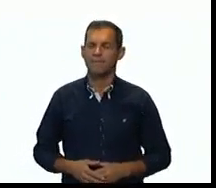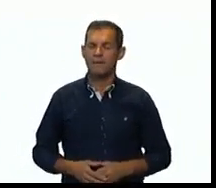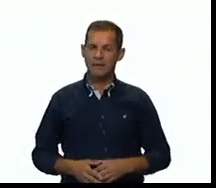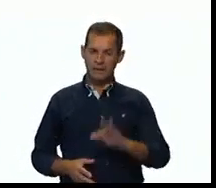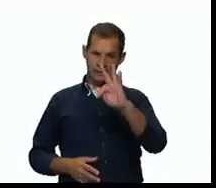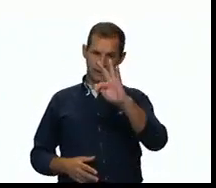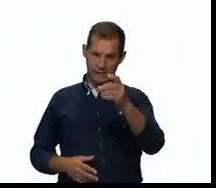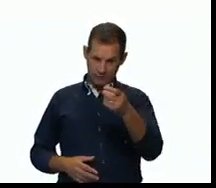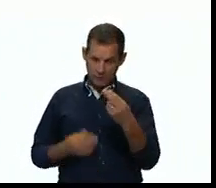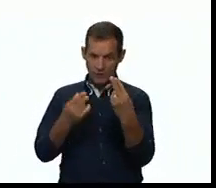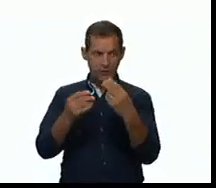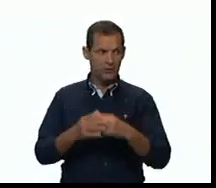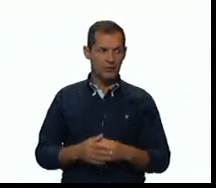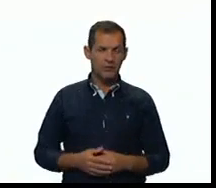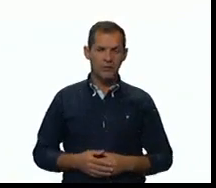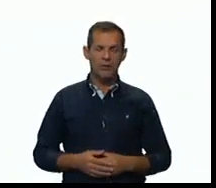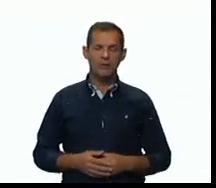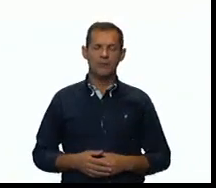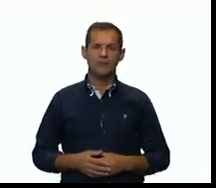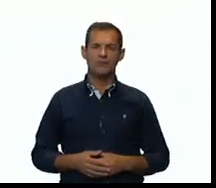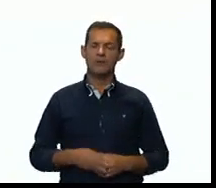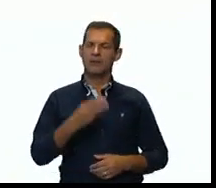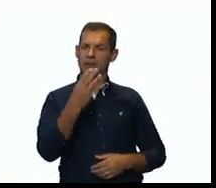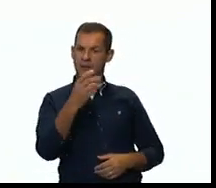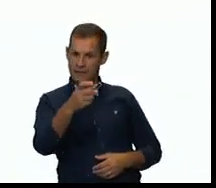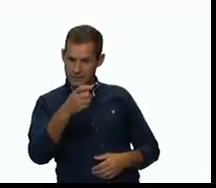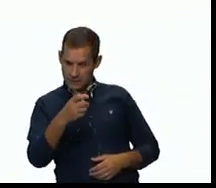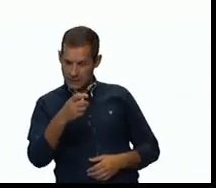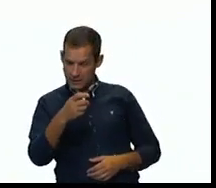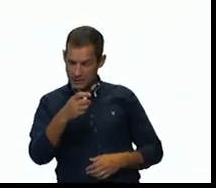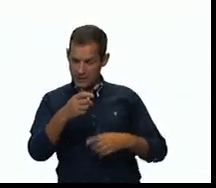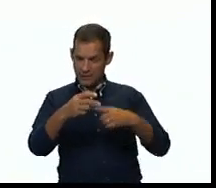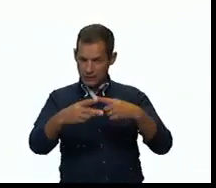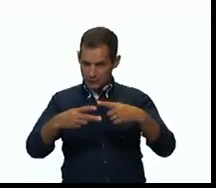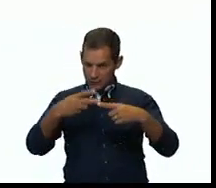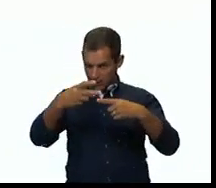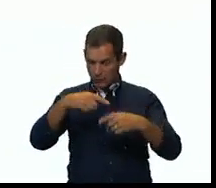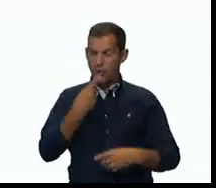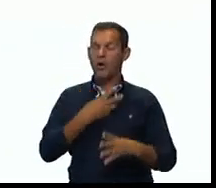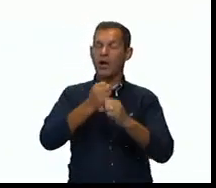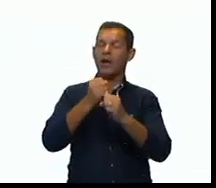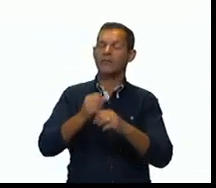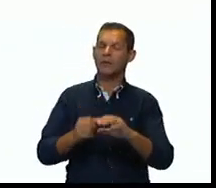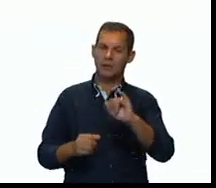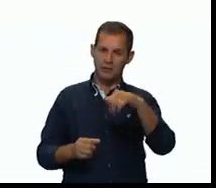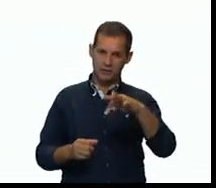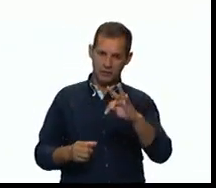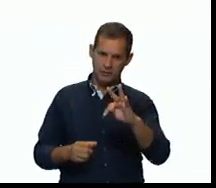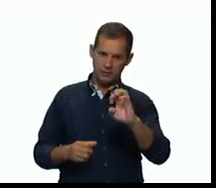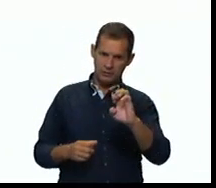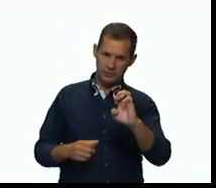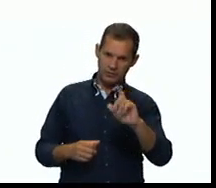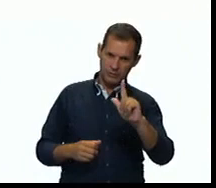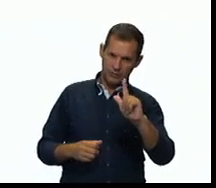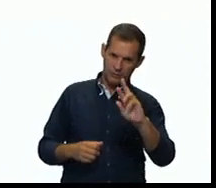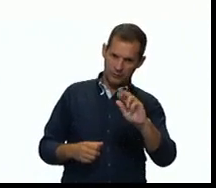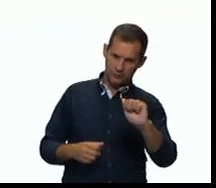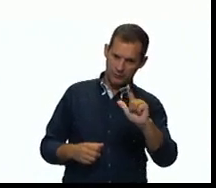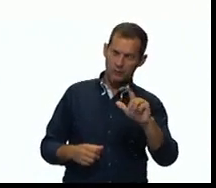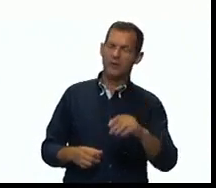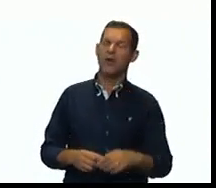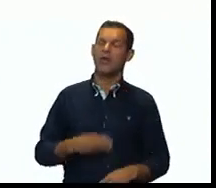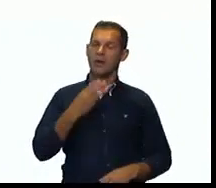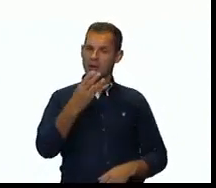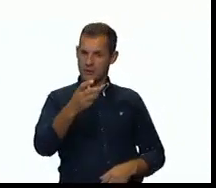f de x igual a 3x ao quadrado. A gente quer calcular essa integral. Então, integral